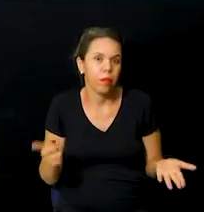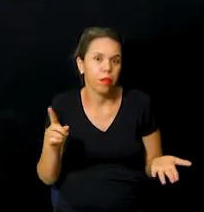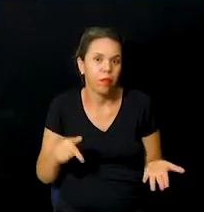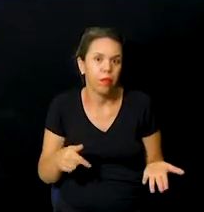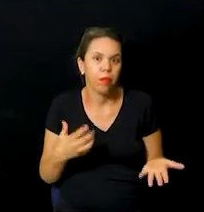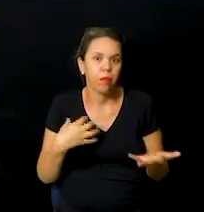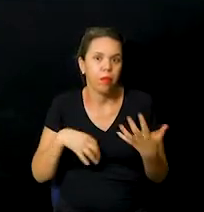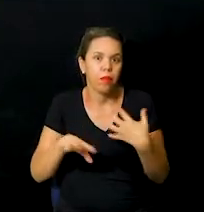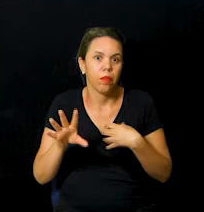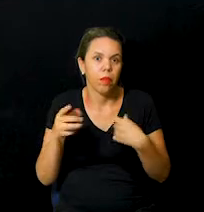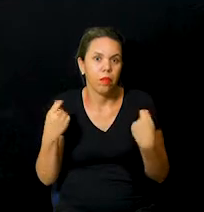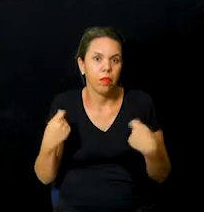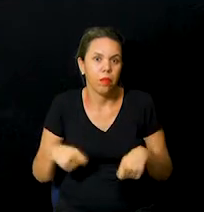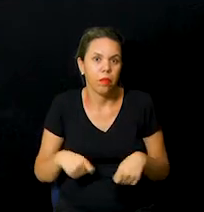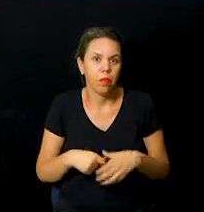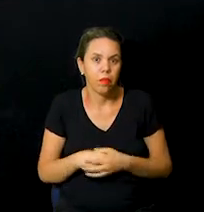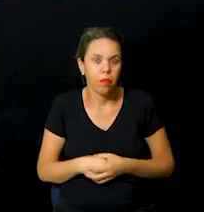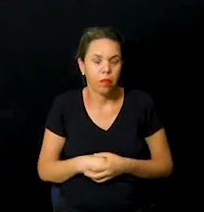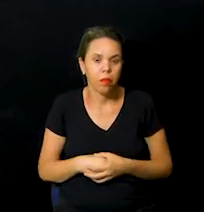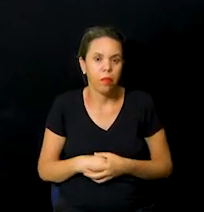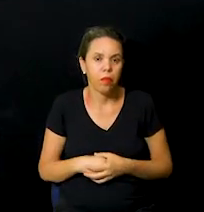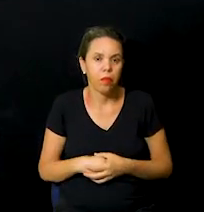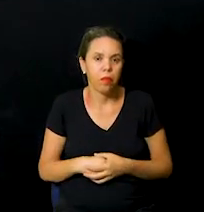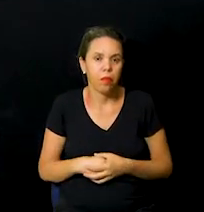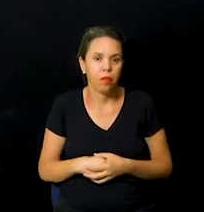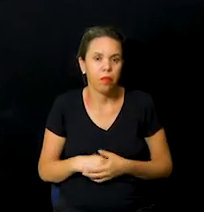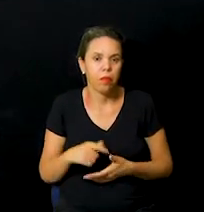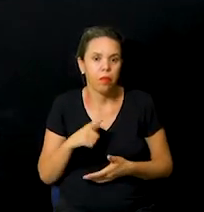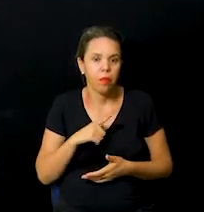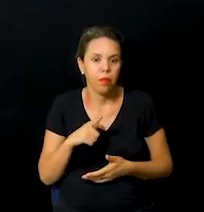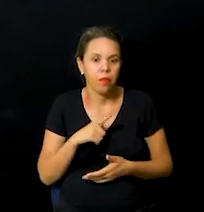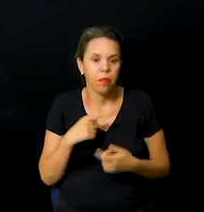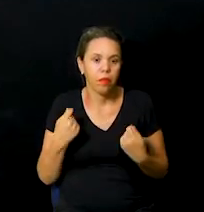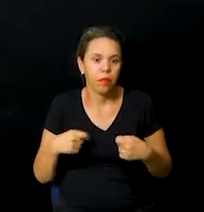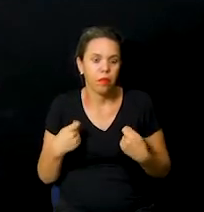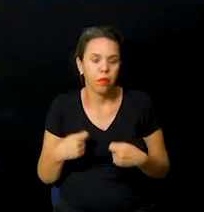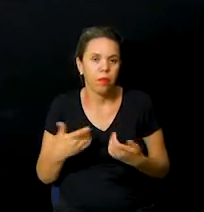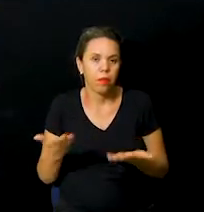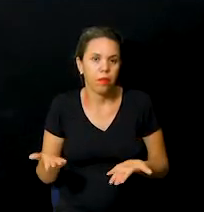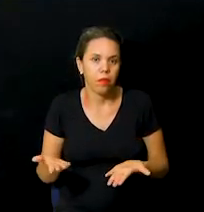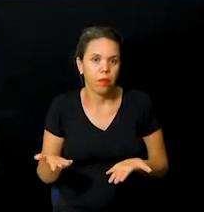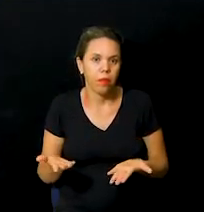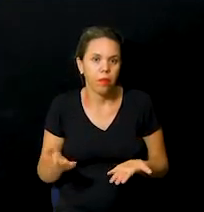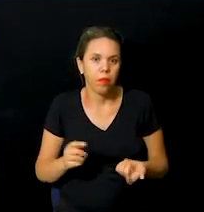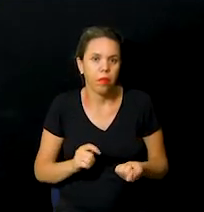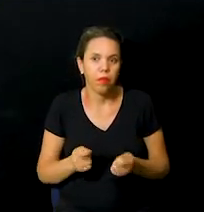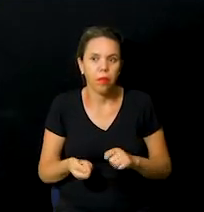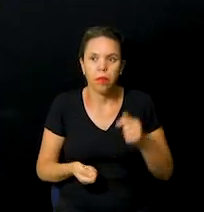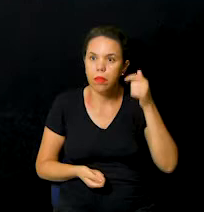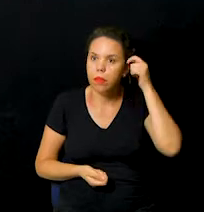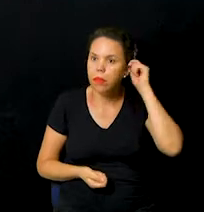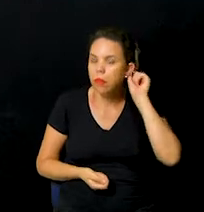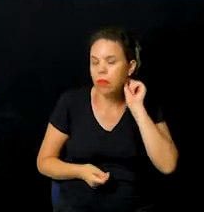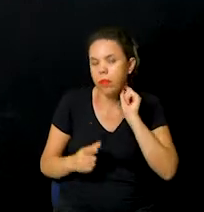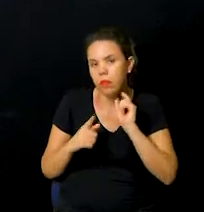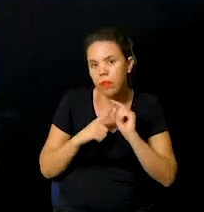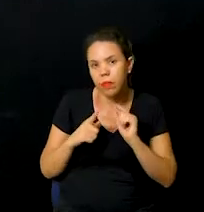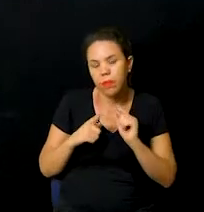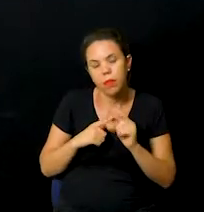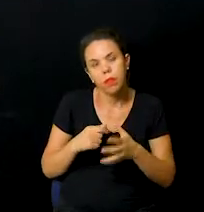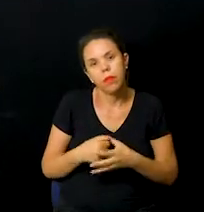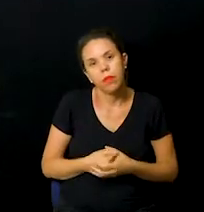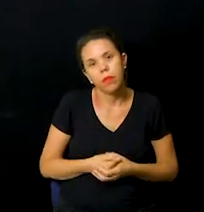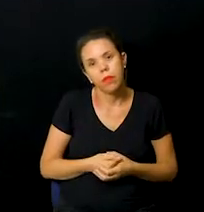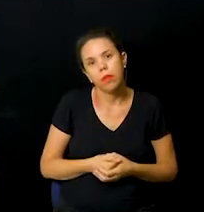ok. Então, é esse olhar que a gente precisa ter, que assim, a gente precisará dessa adaptação. E aí, quando